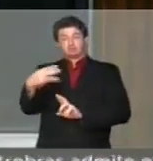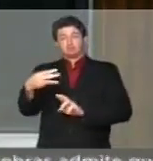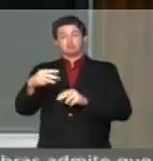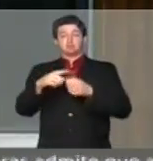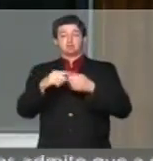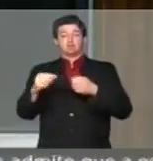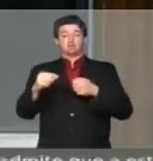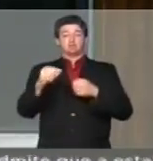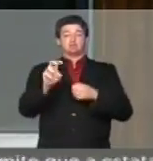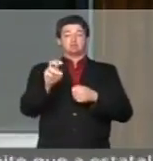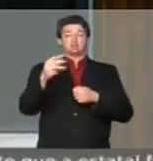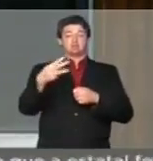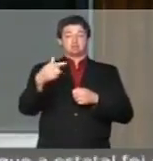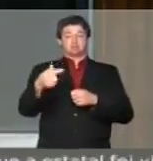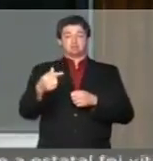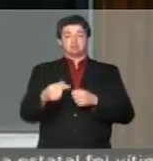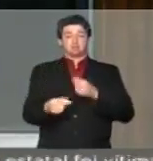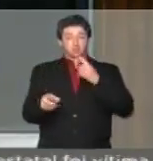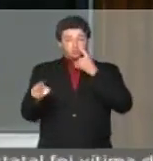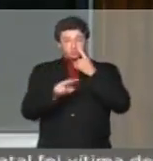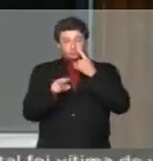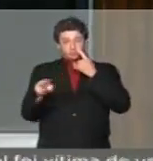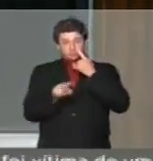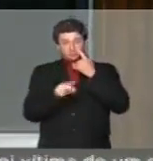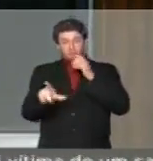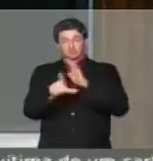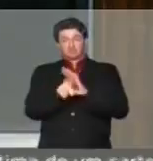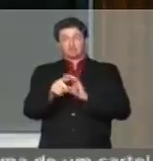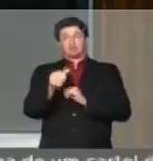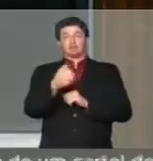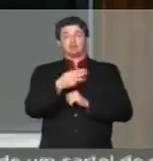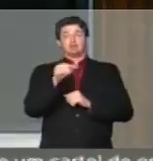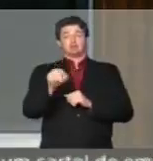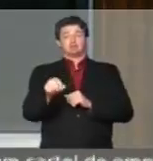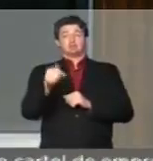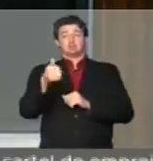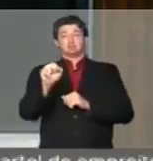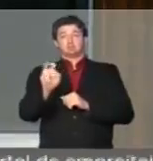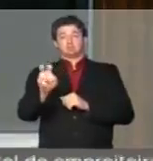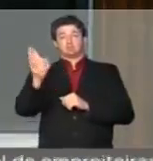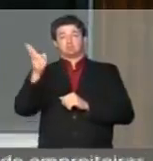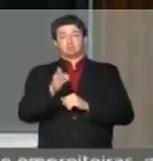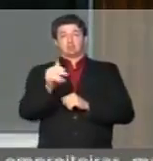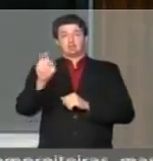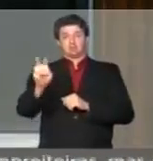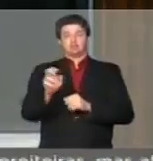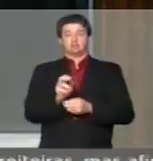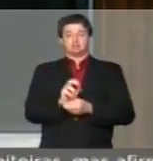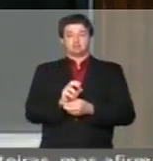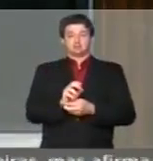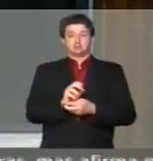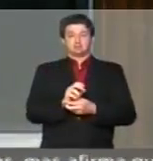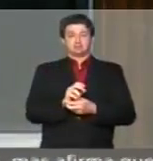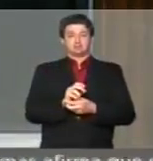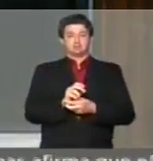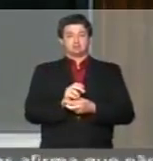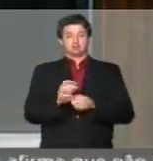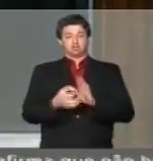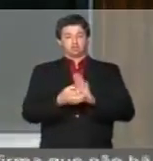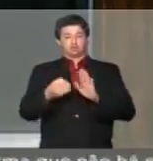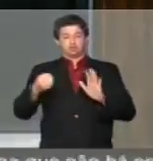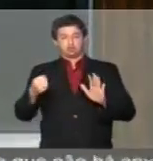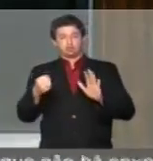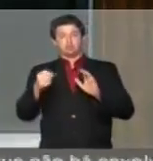do artigo 537, ambos da Lei nº 13.105 de 2015, retirando sua